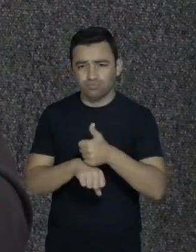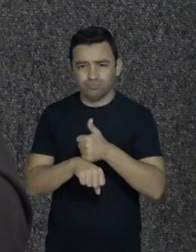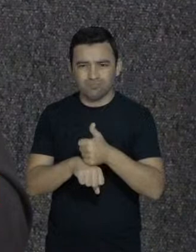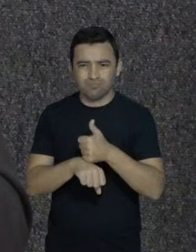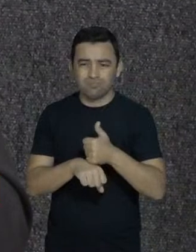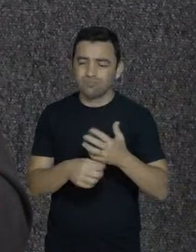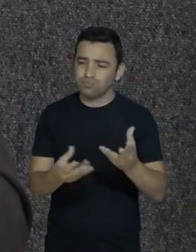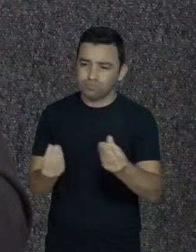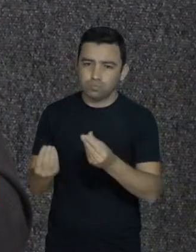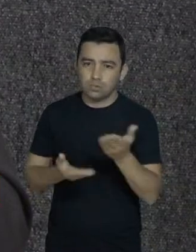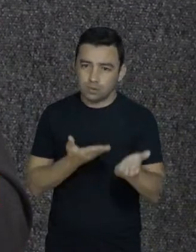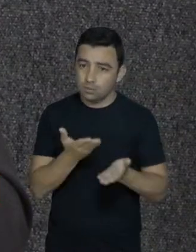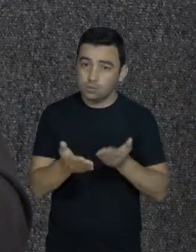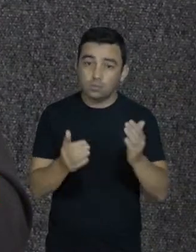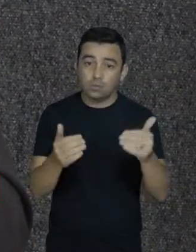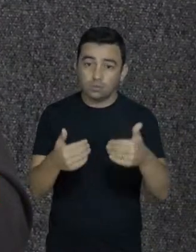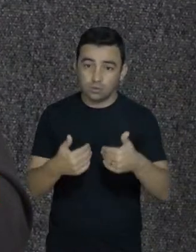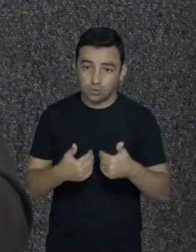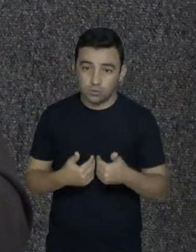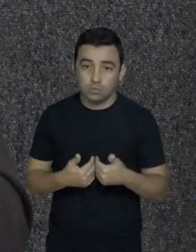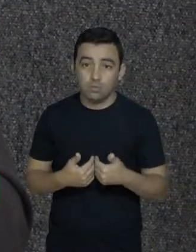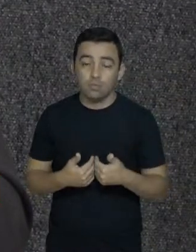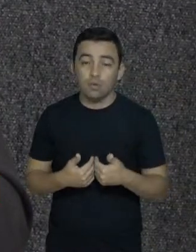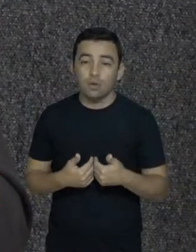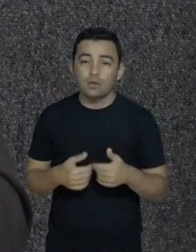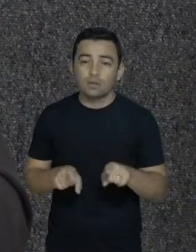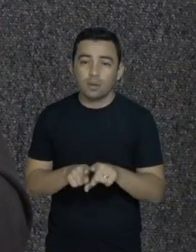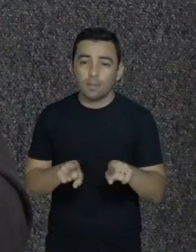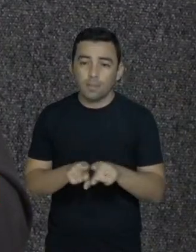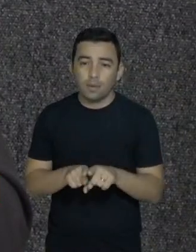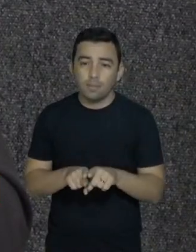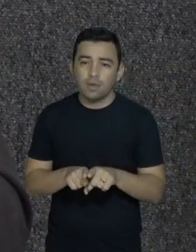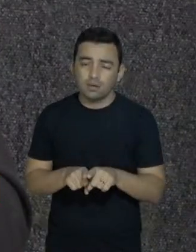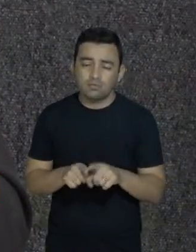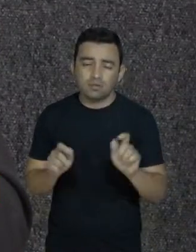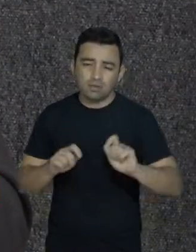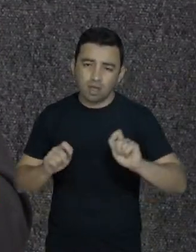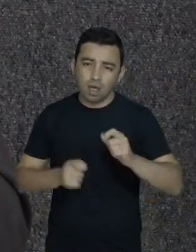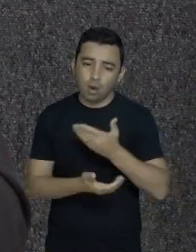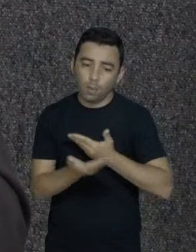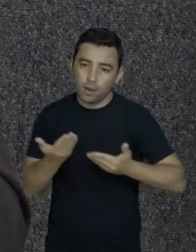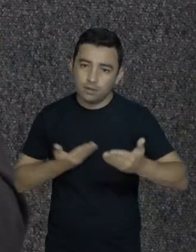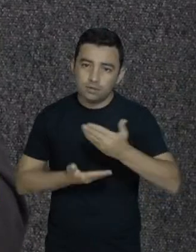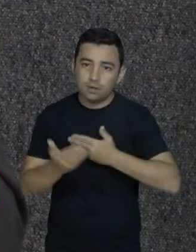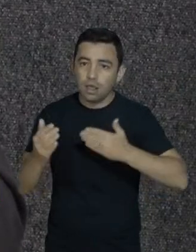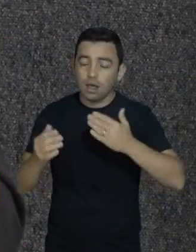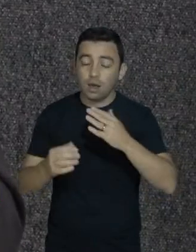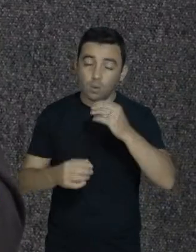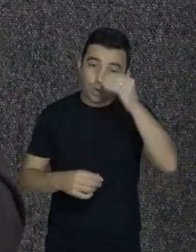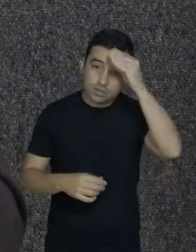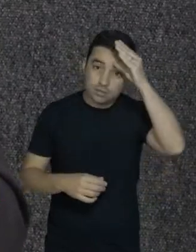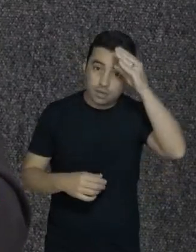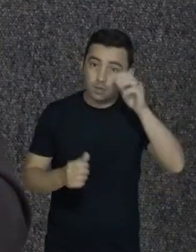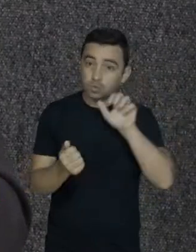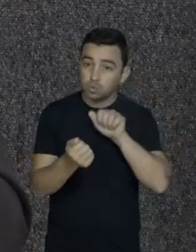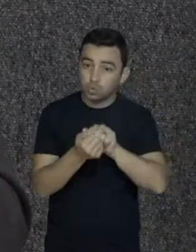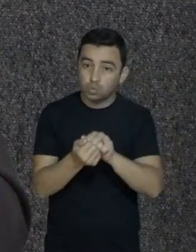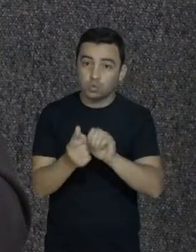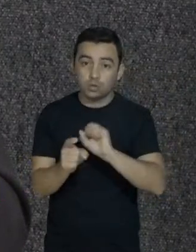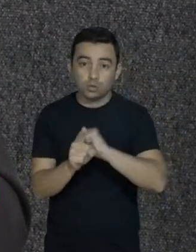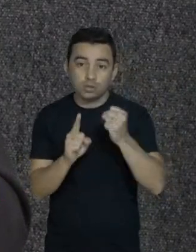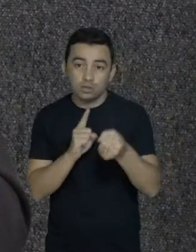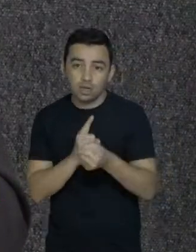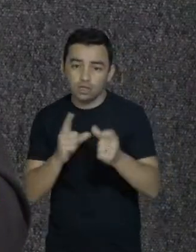atuam no atendimento ao artista autista também são formas de compartilhar conhecimentos com a sociedade para diminuir